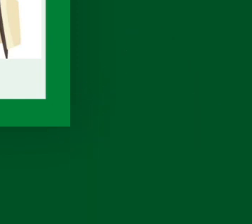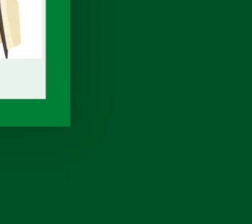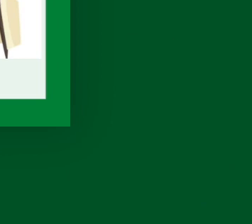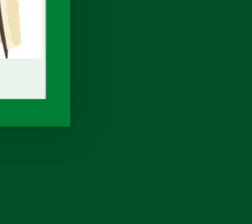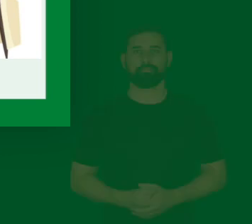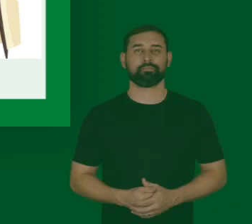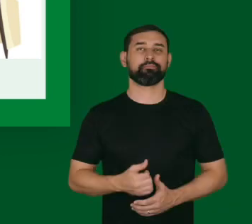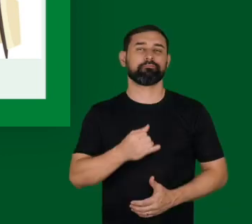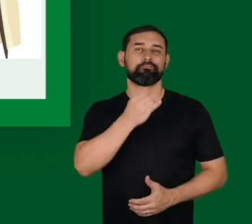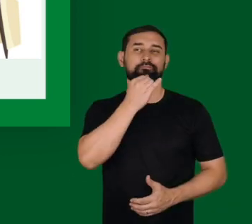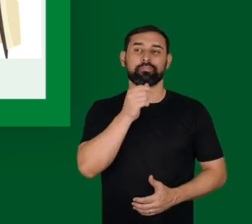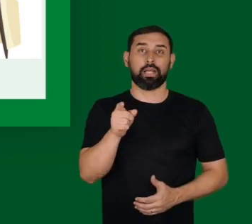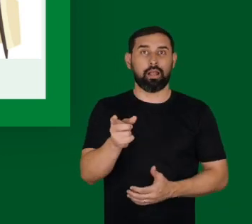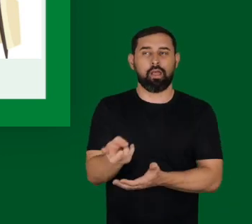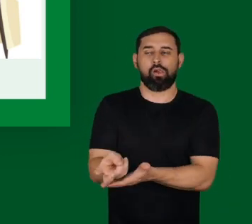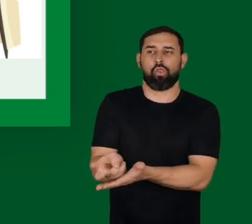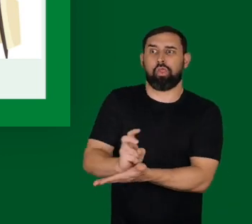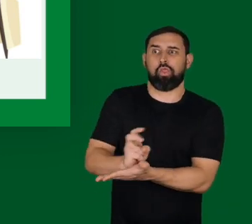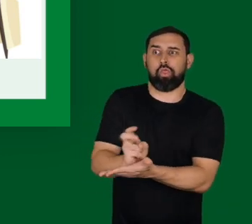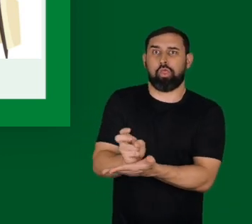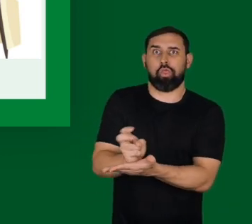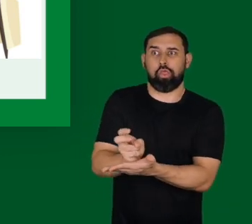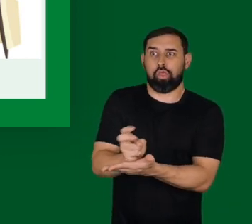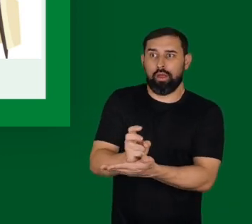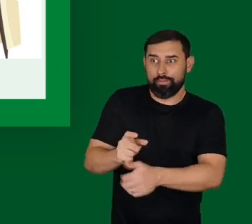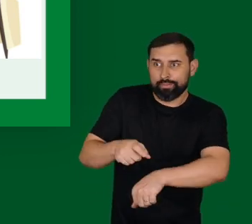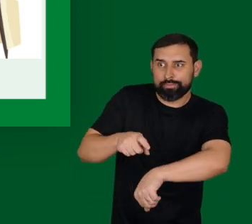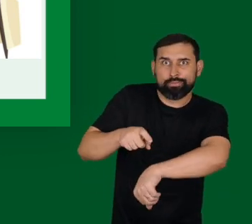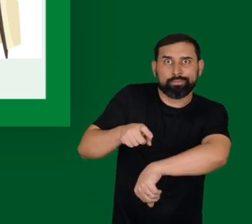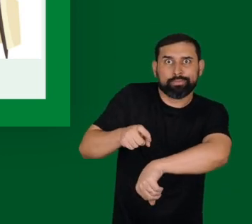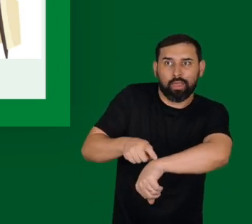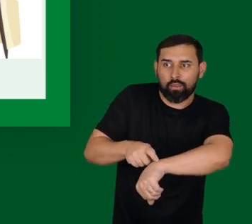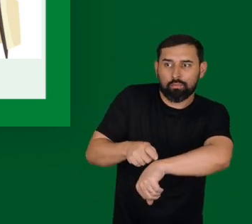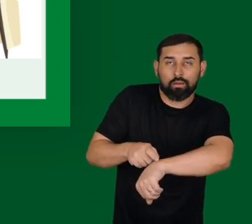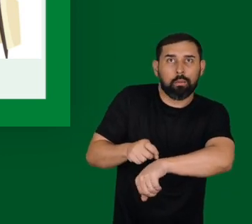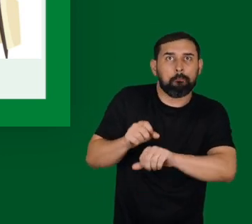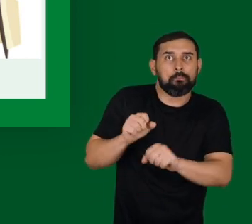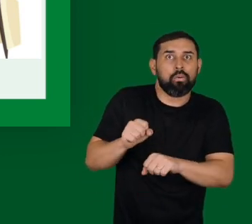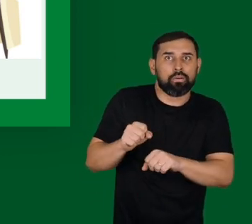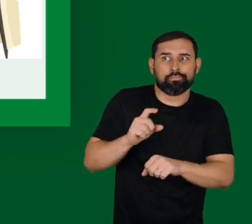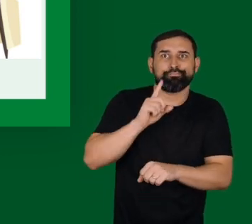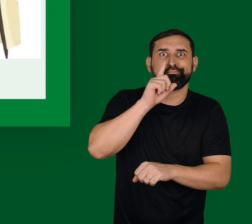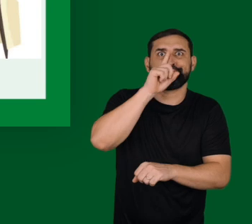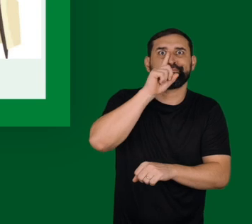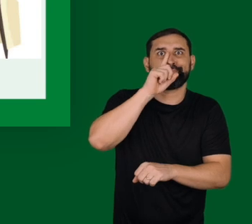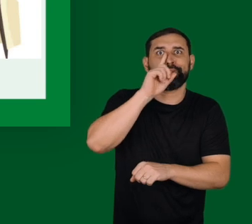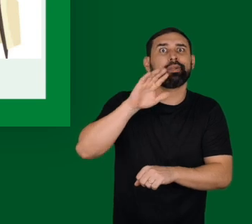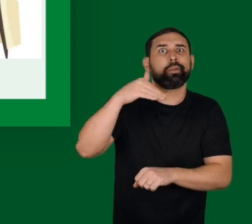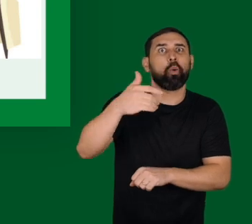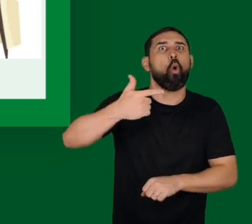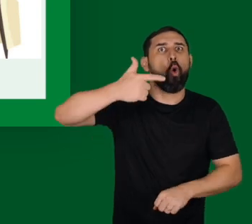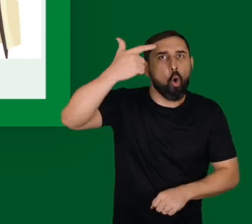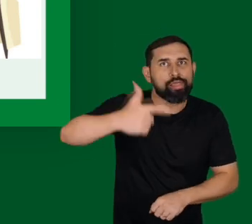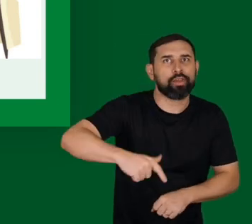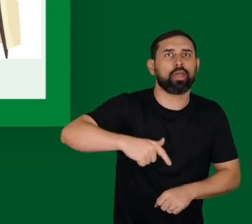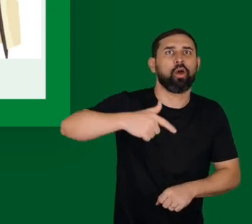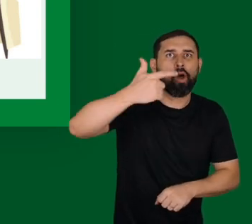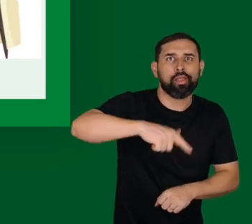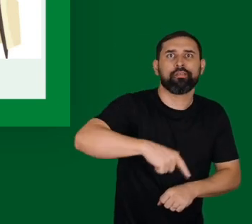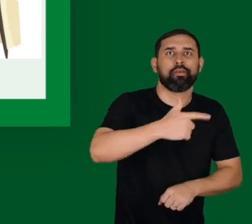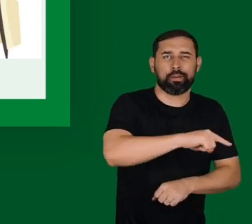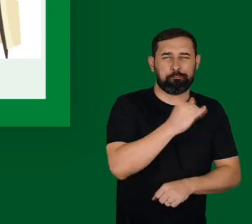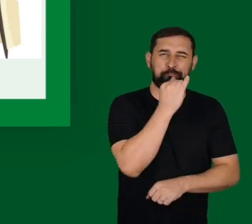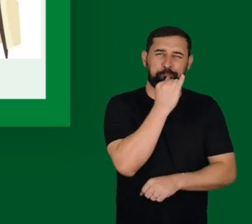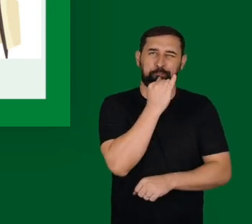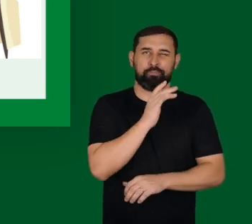monitorização. Estabeleceu o paciente, tratou, determinou o tempo da crise, há quanto